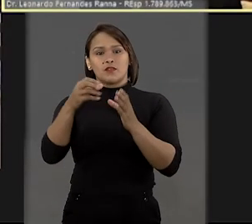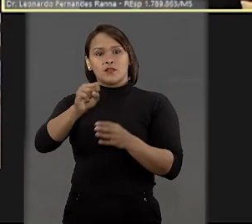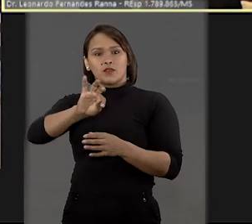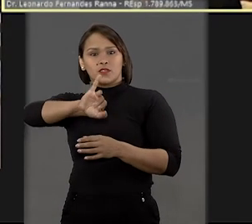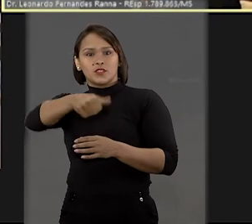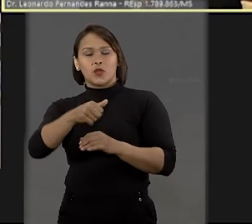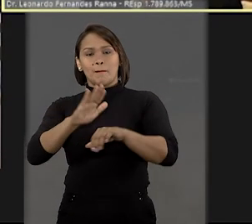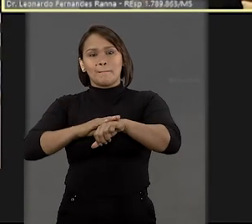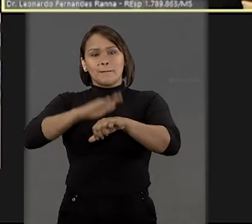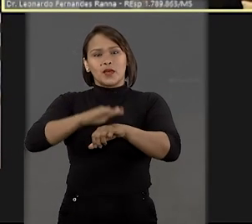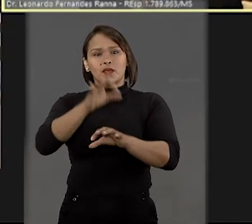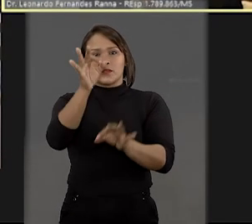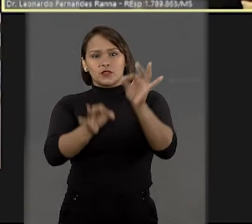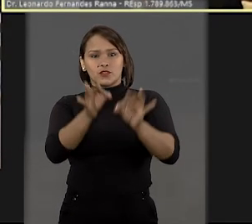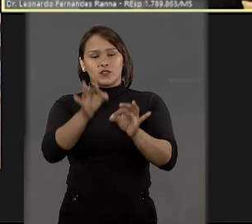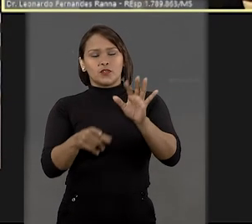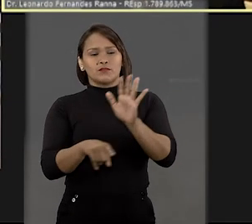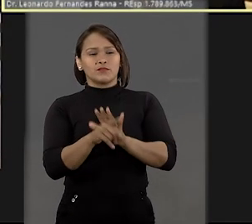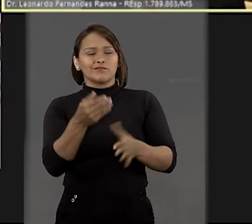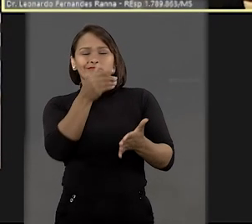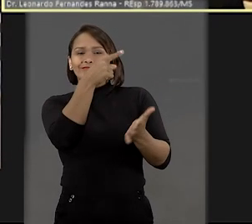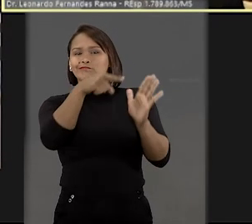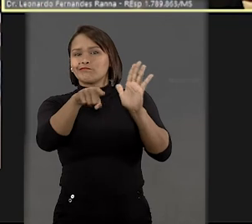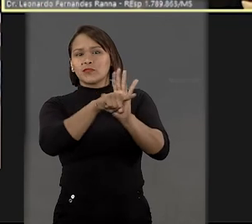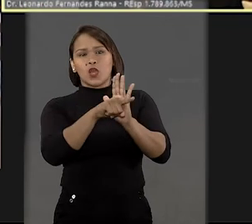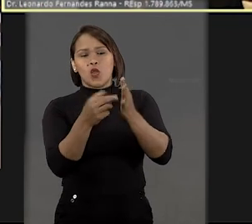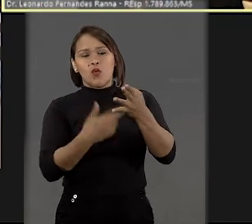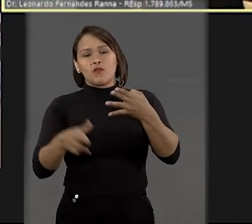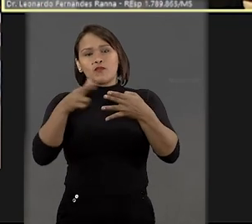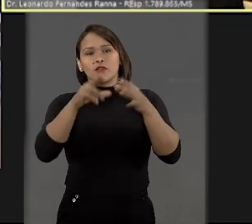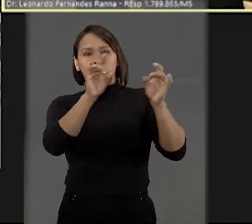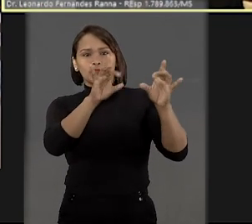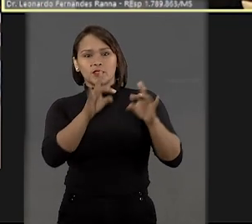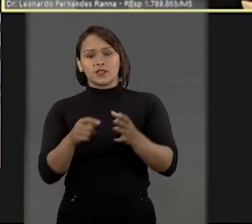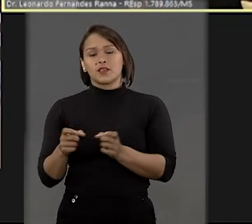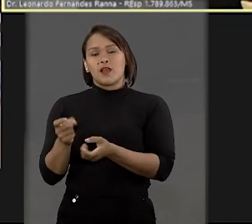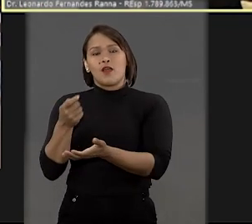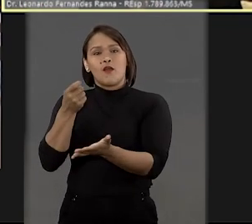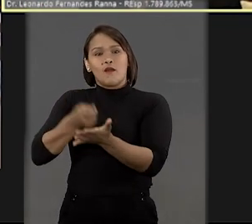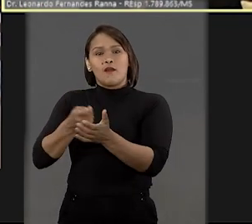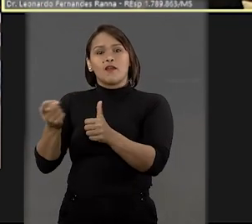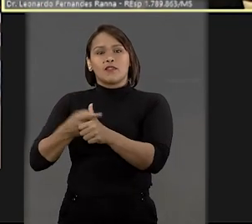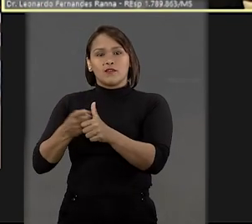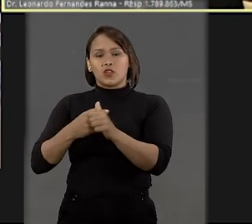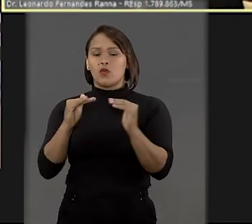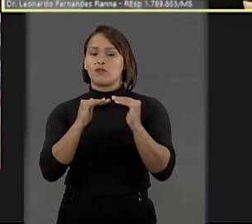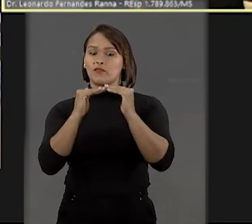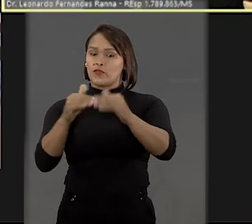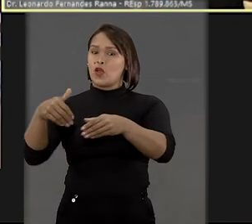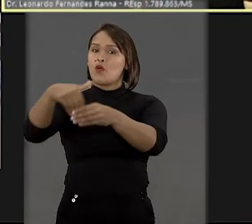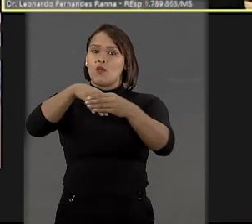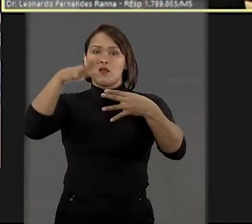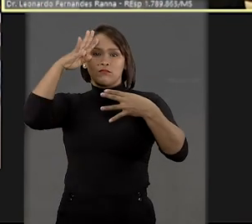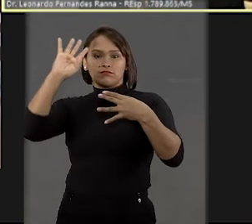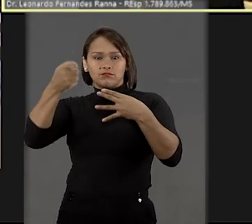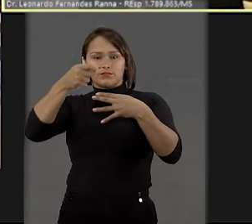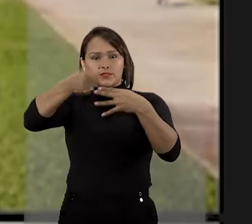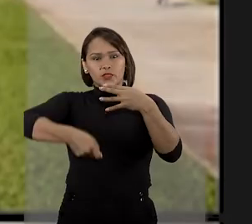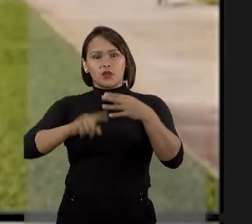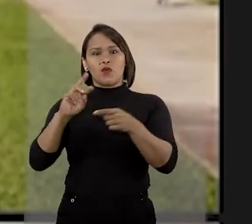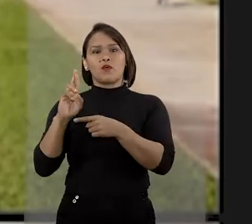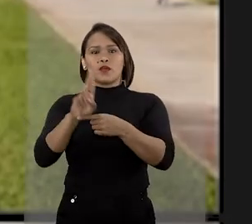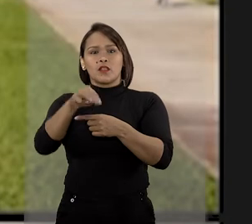turma do STJ, por maioria, negou o provimento ao recurso especial do devedor, mantendo o acórdão do TJ estadual.